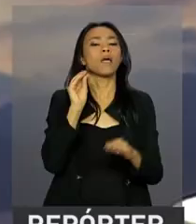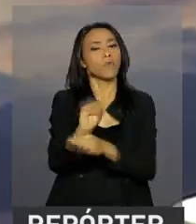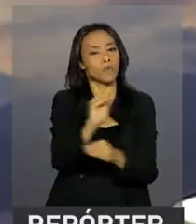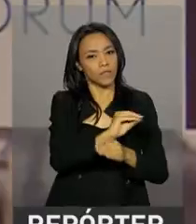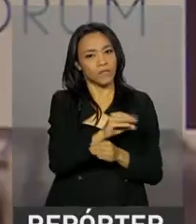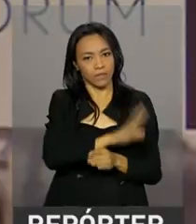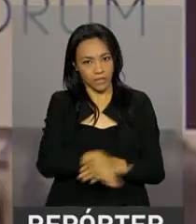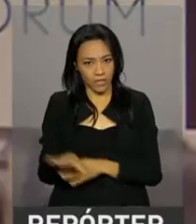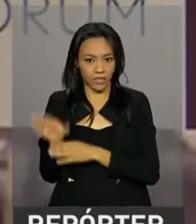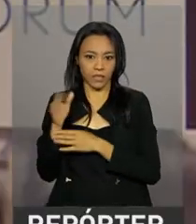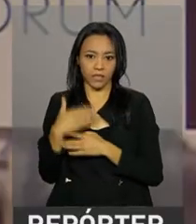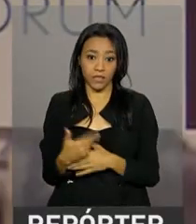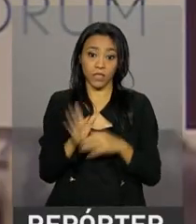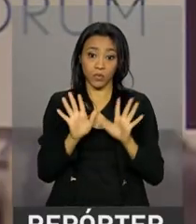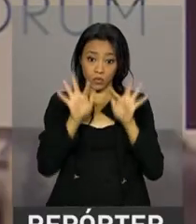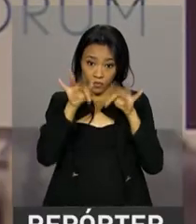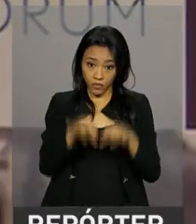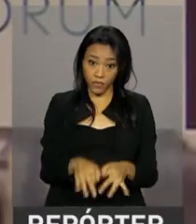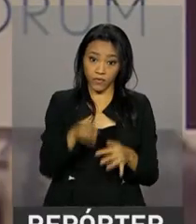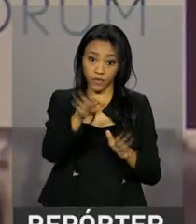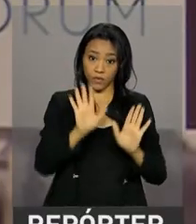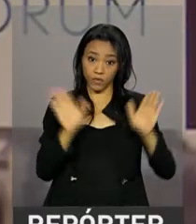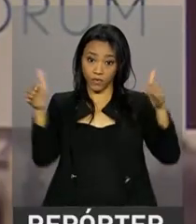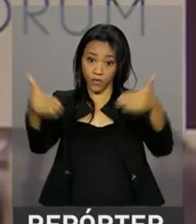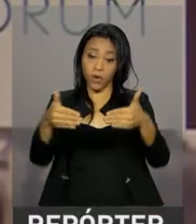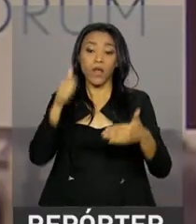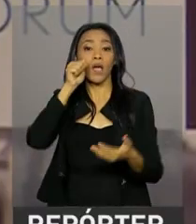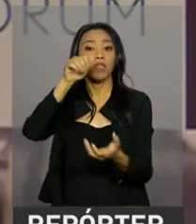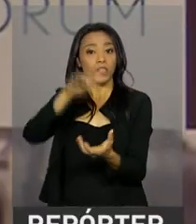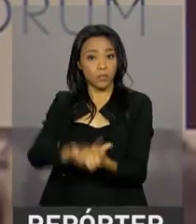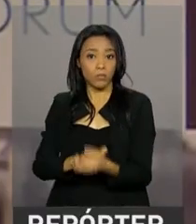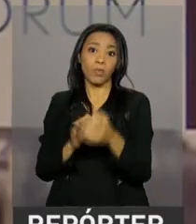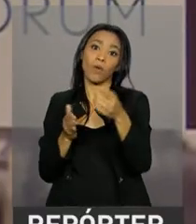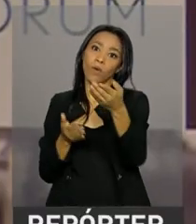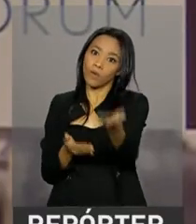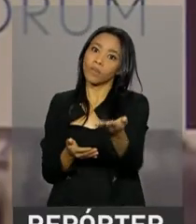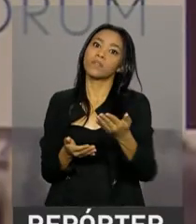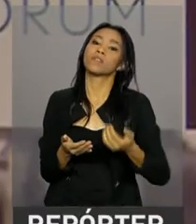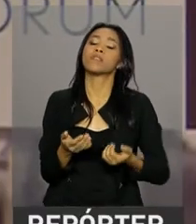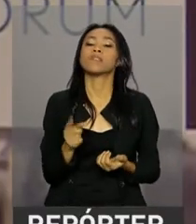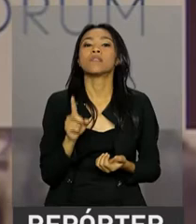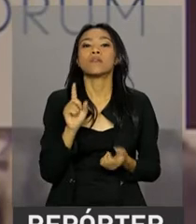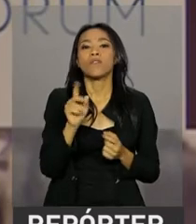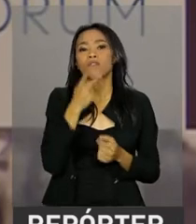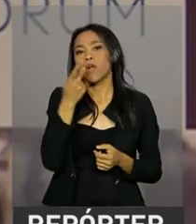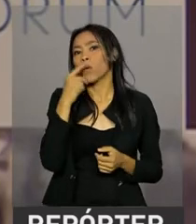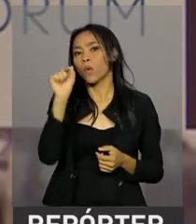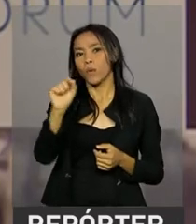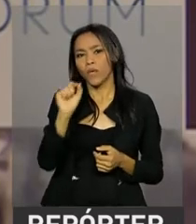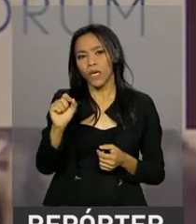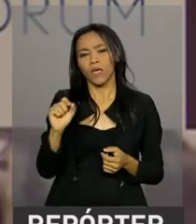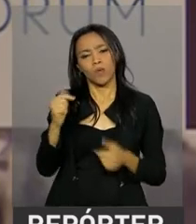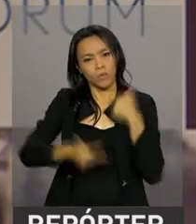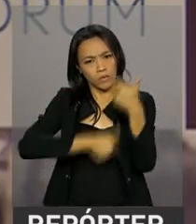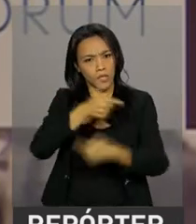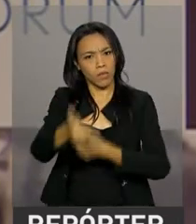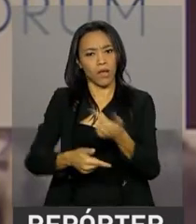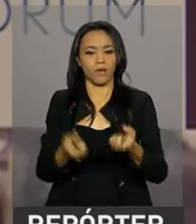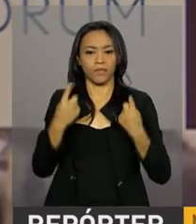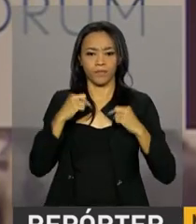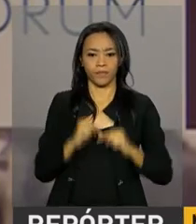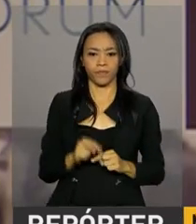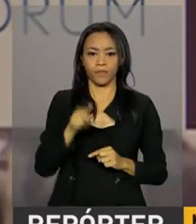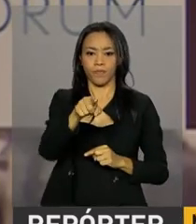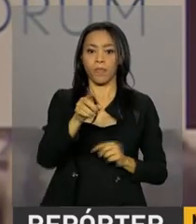região no encerramento do fórum a primeira dama embaixadora do programa criança feliz falou sobre a iniciativa o fórum global